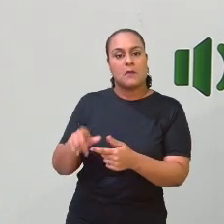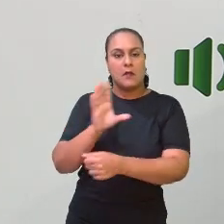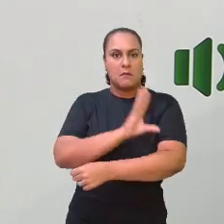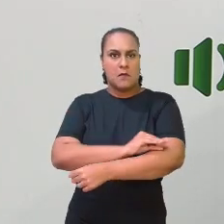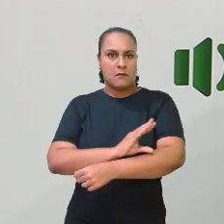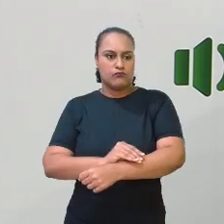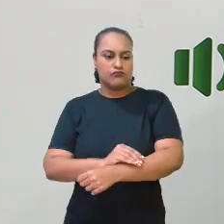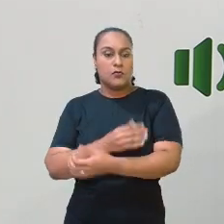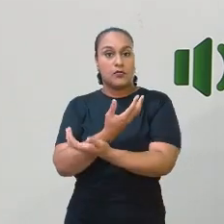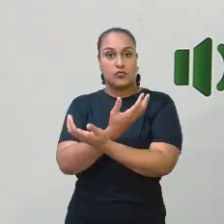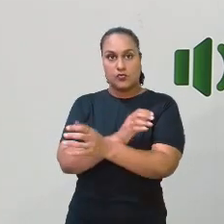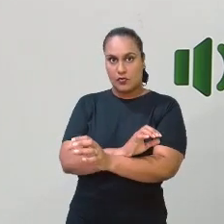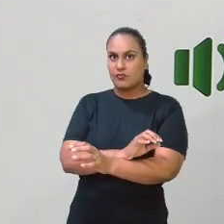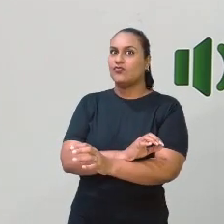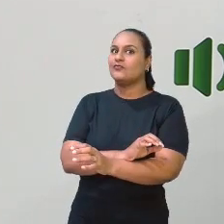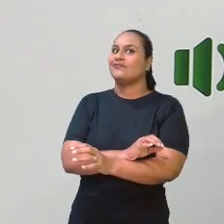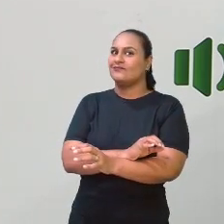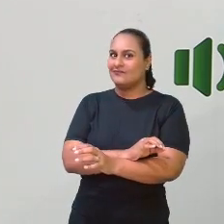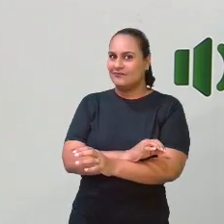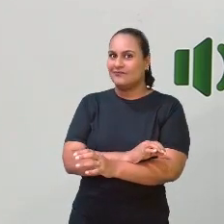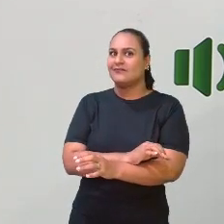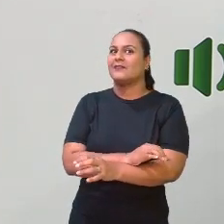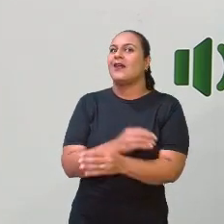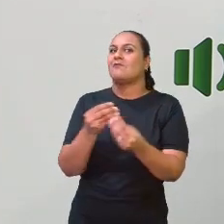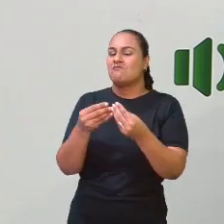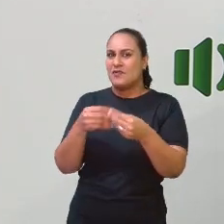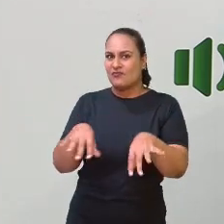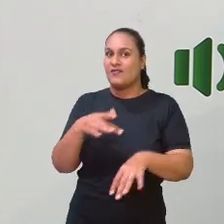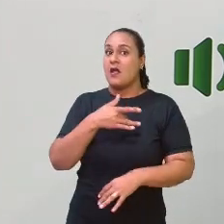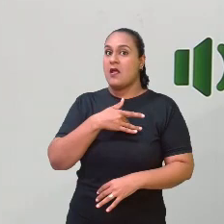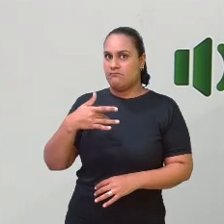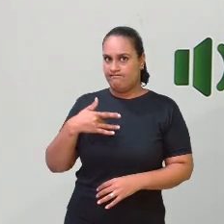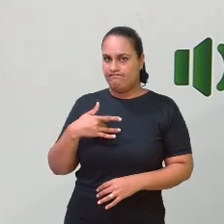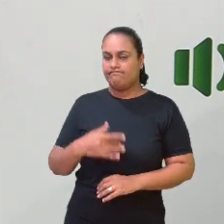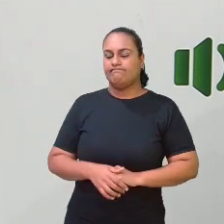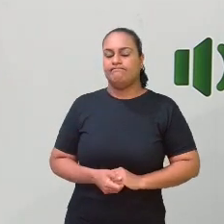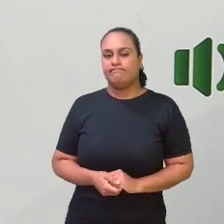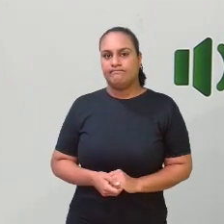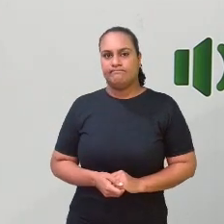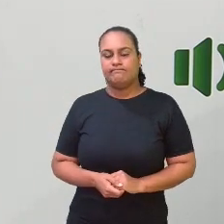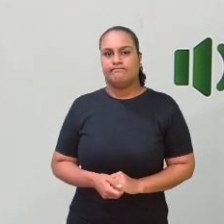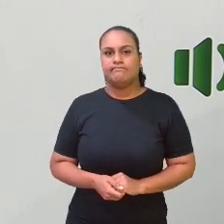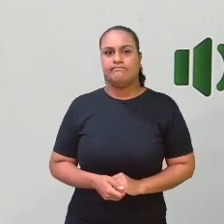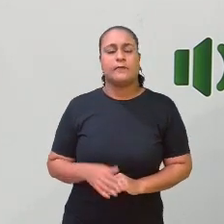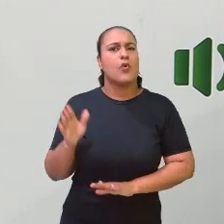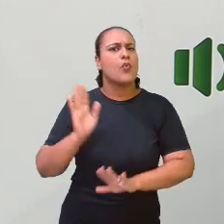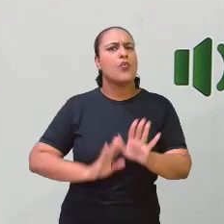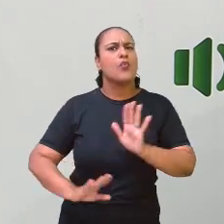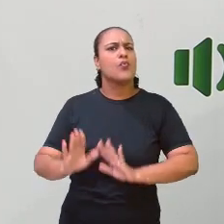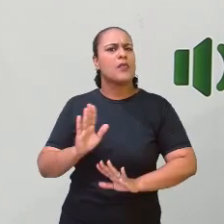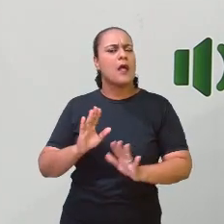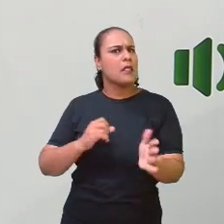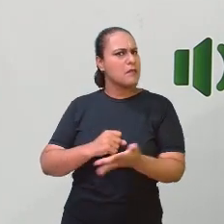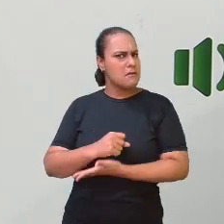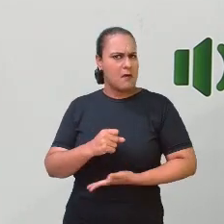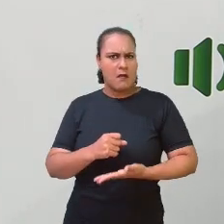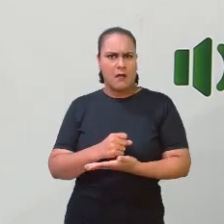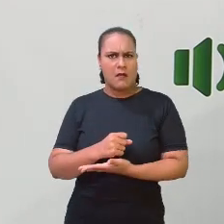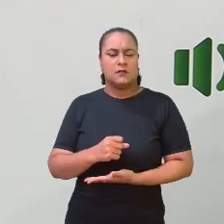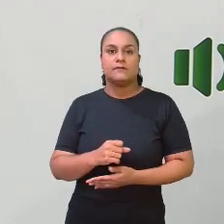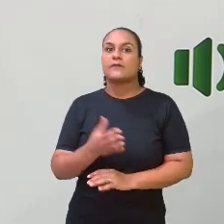nos ossos, a gente certamente fica prejudicado, né? E os cuidados são